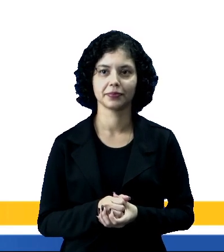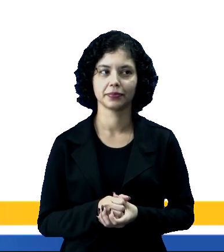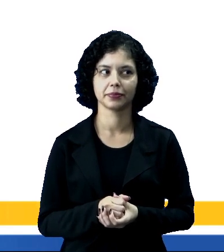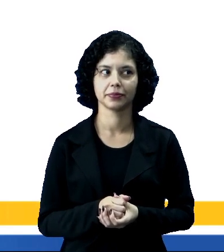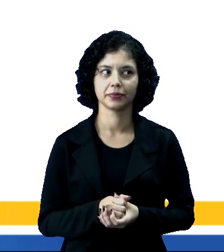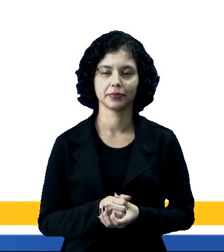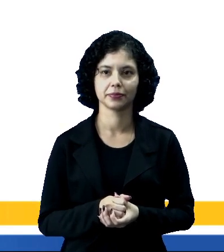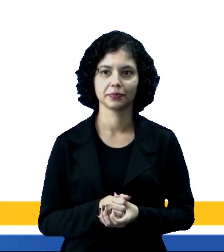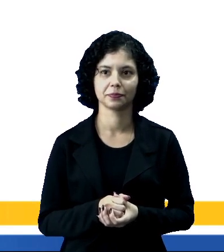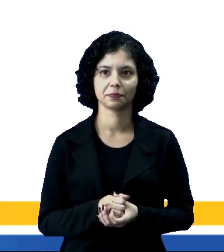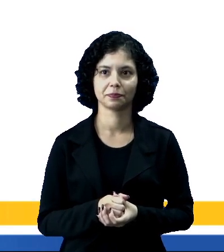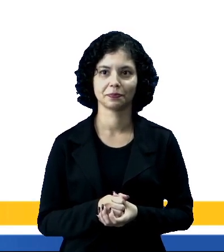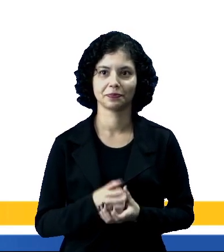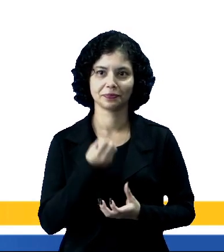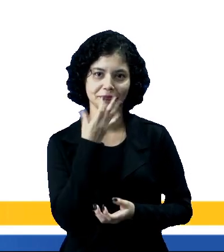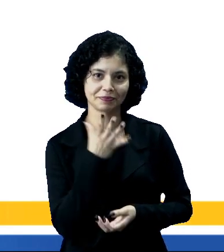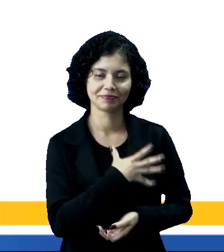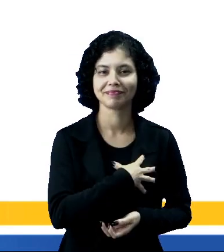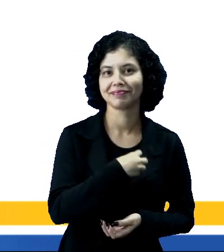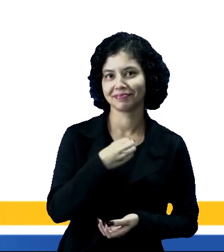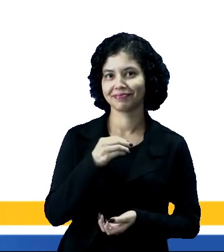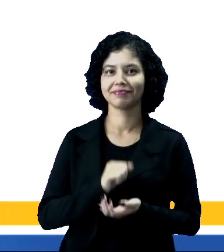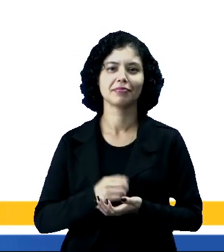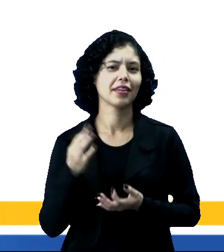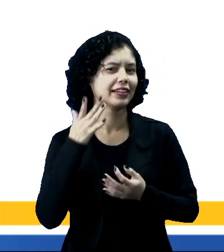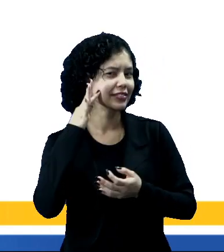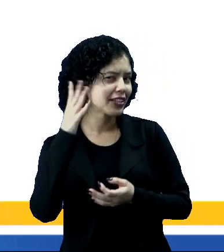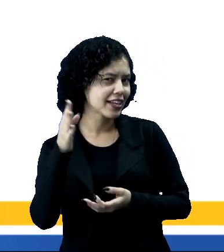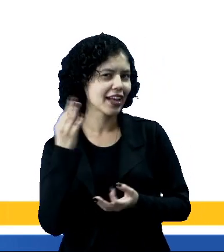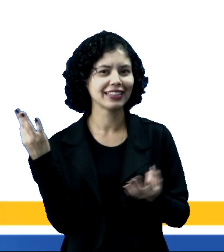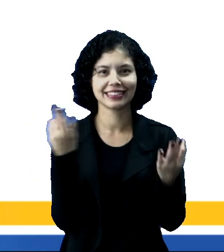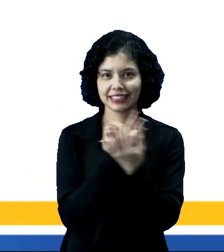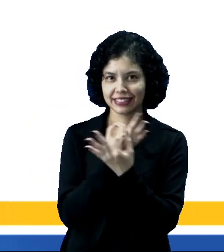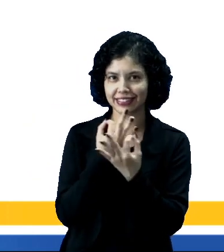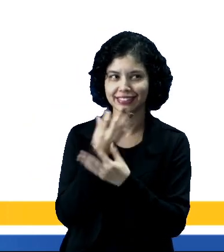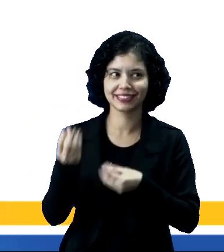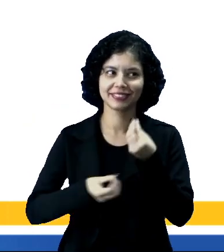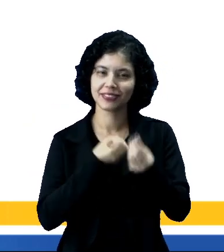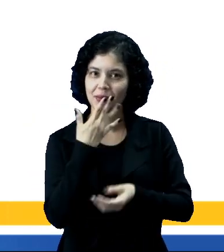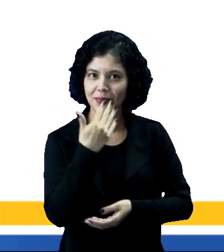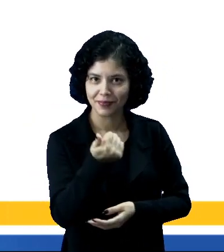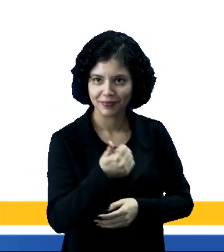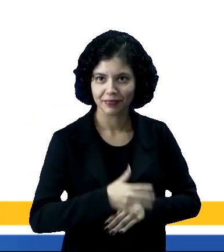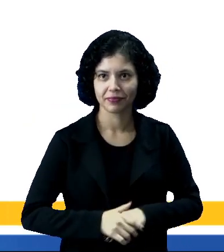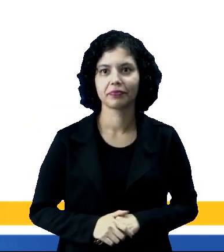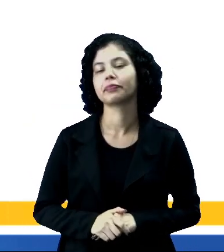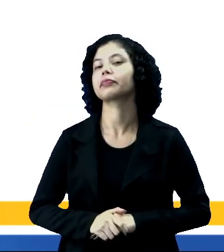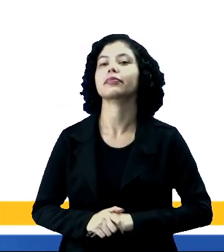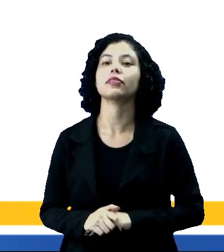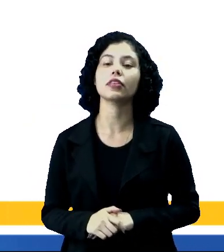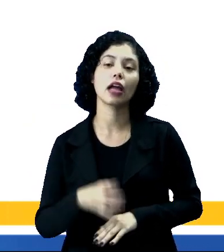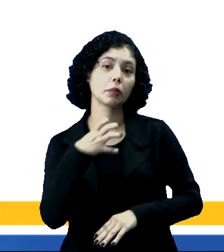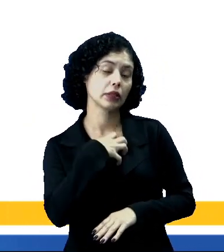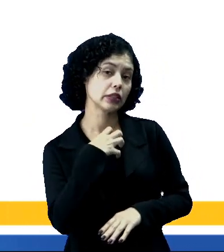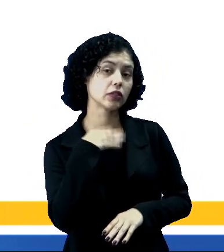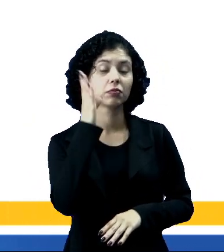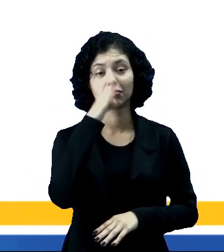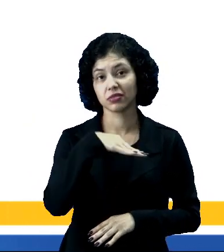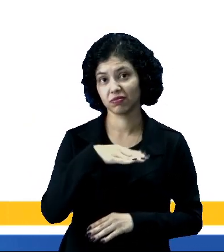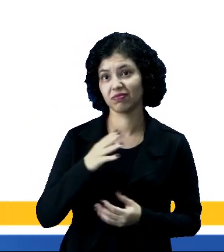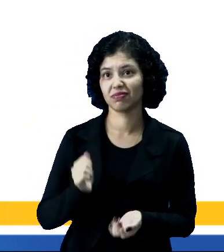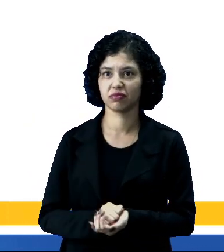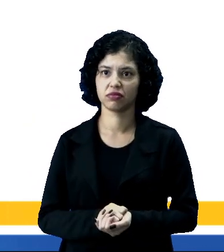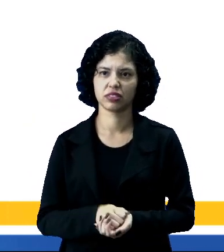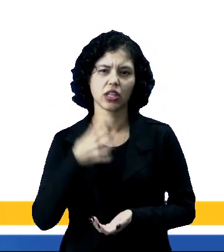estás? Né? Então, bem, filho, eu sonhei algo lindo. E você, como está? Me sinto mal, mamã.